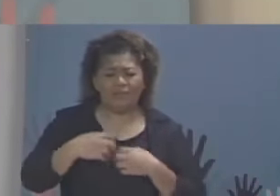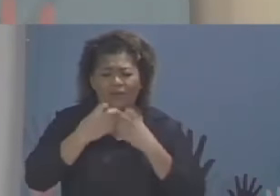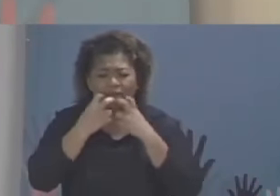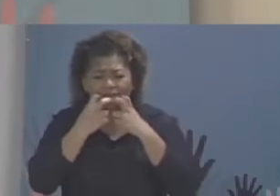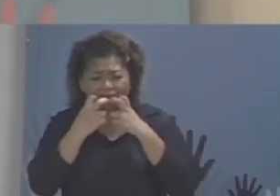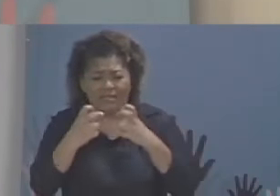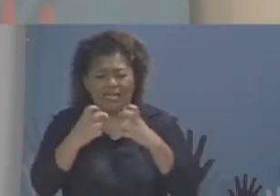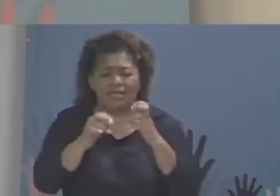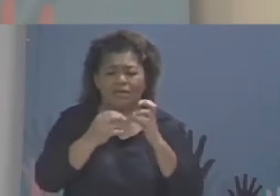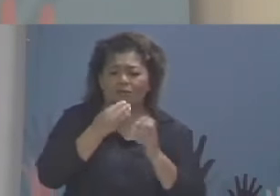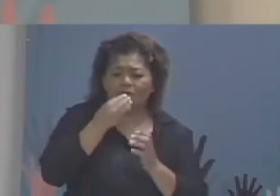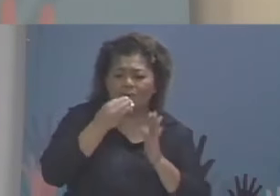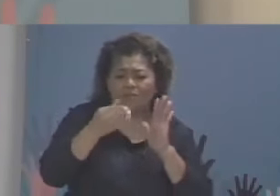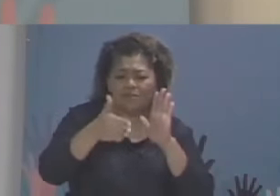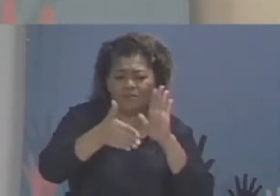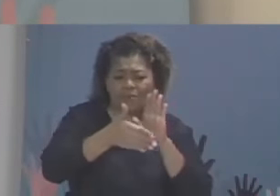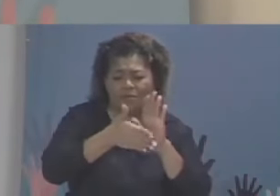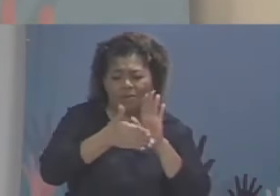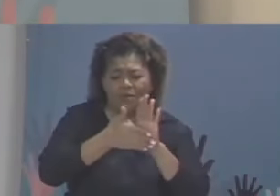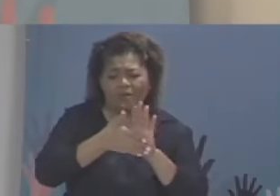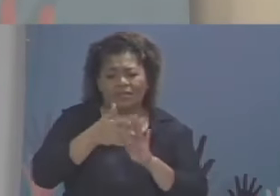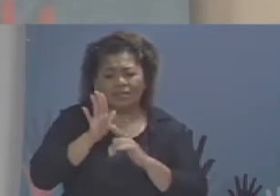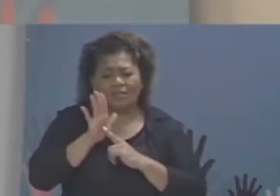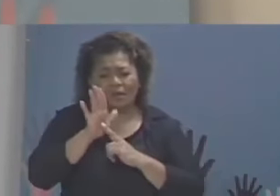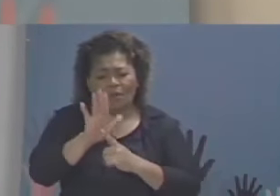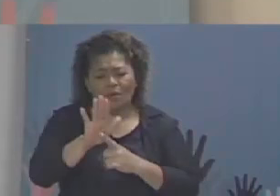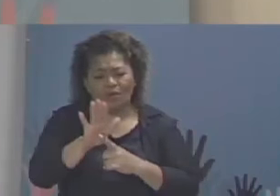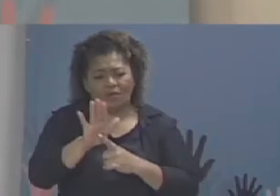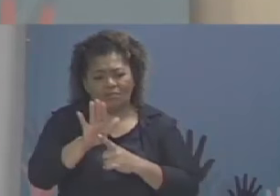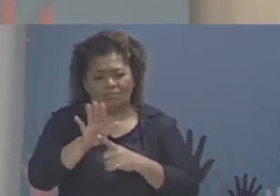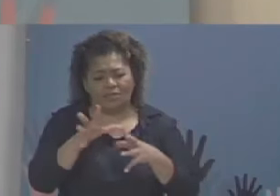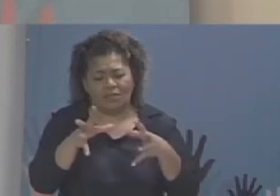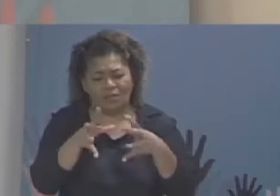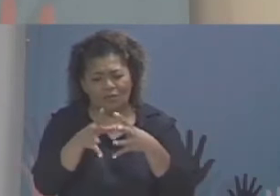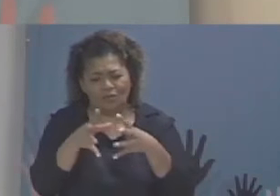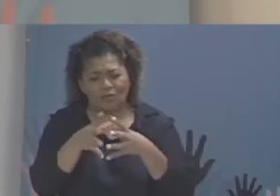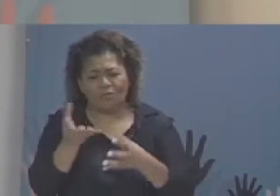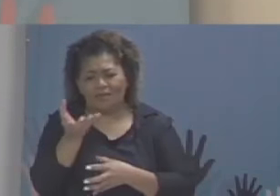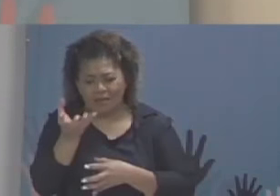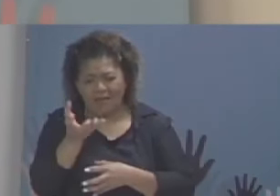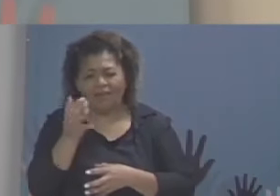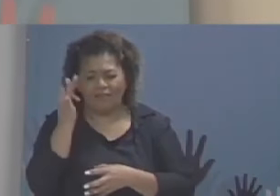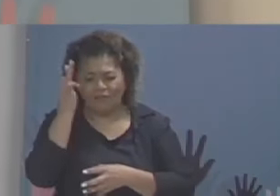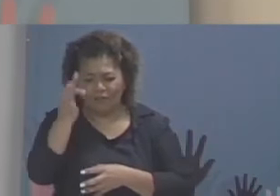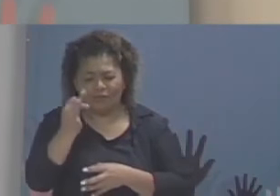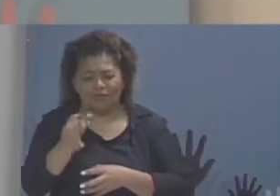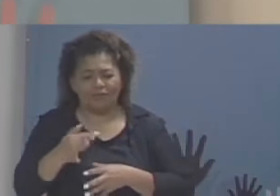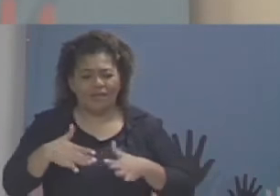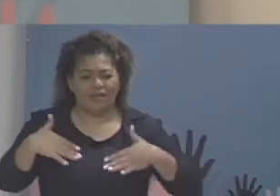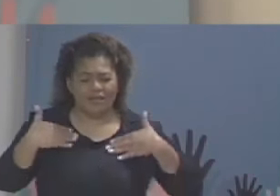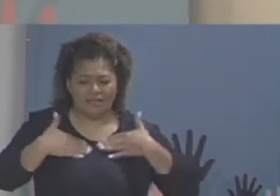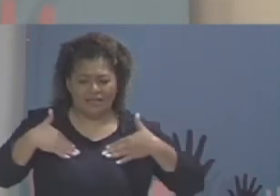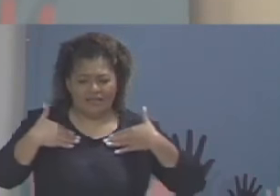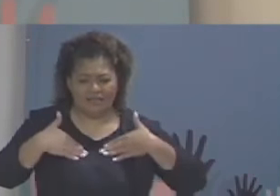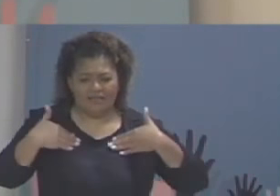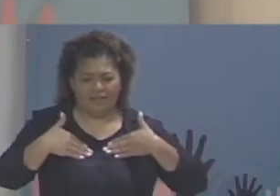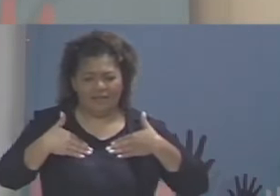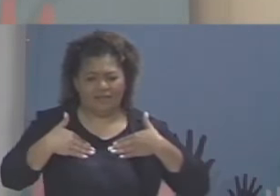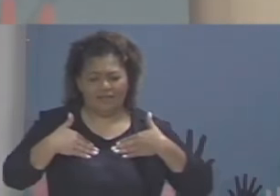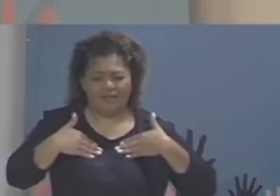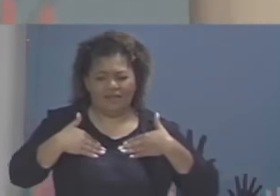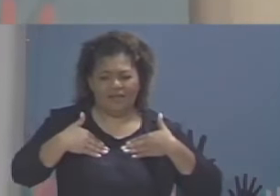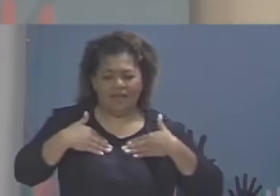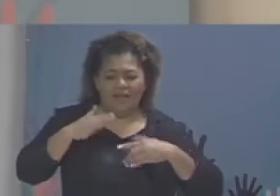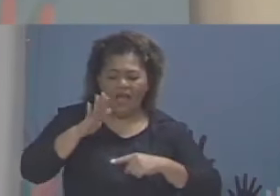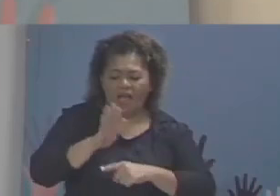essas propostas que esses dois grupos dão. O grito que a categoria quer dar, a categoria insatisfeita, é fora